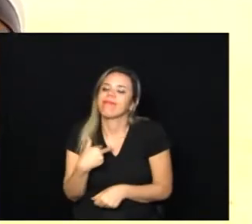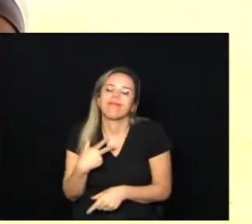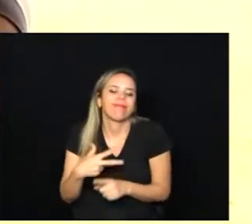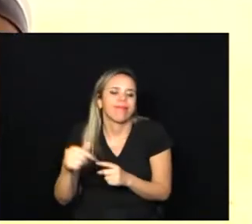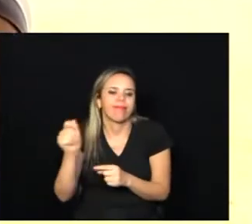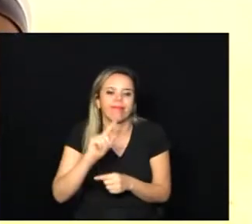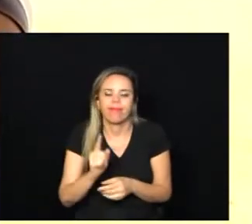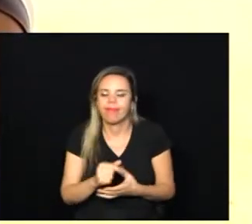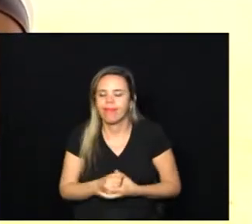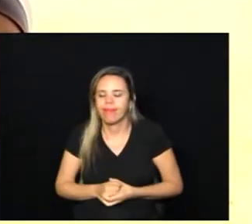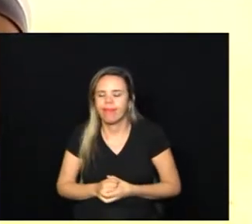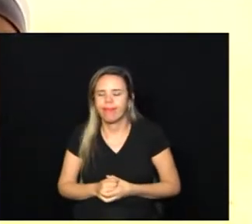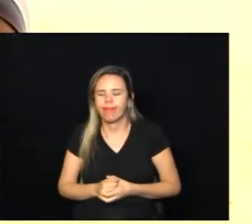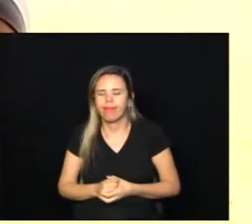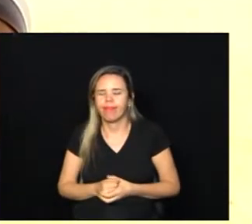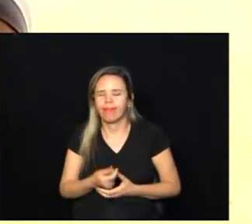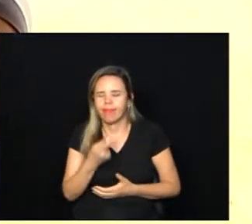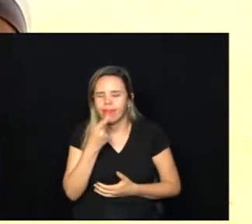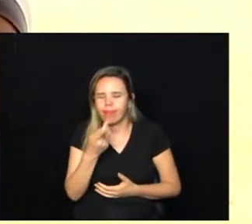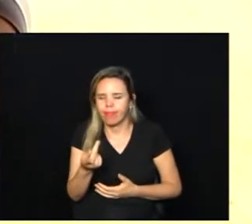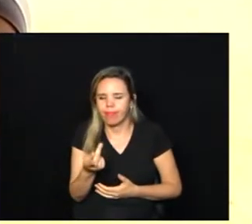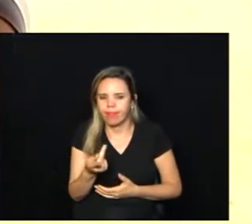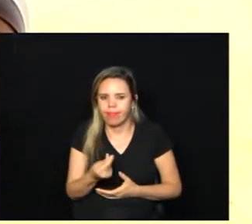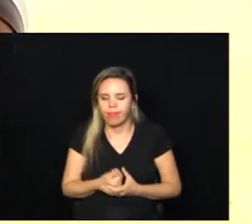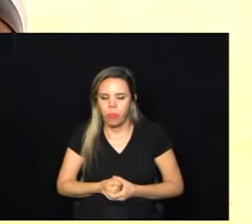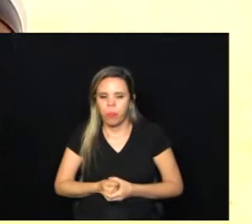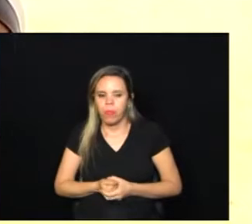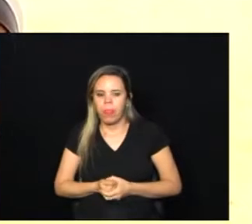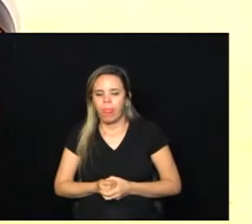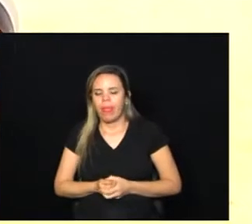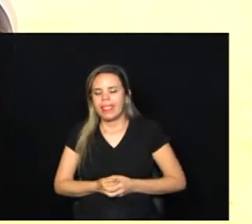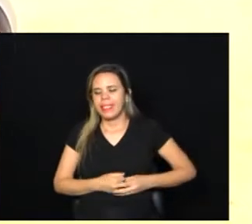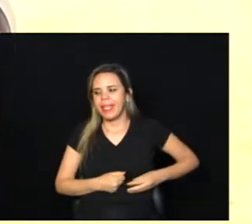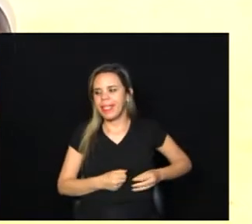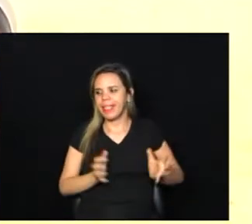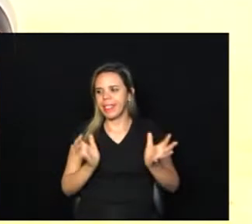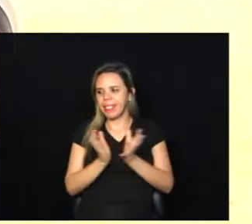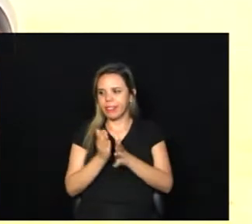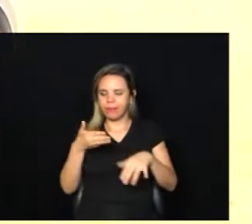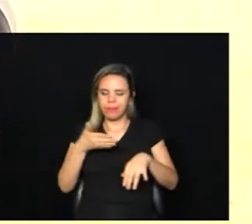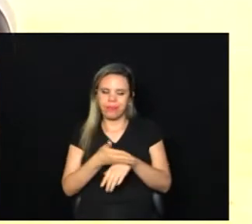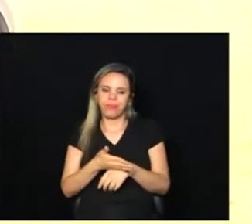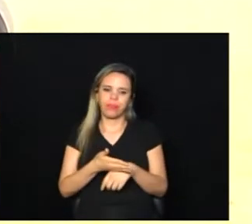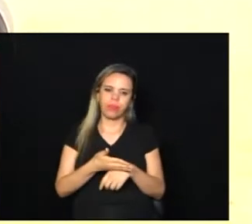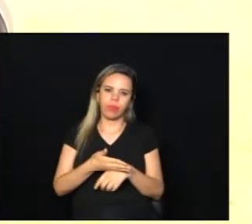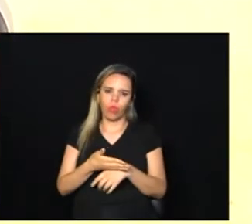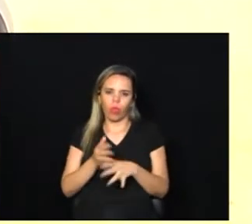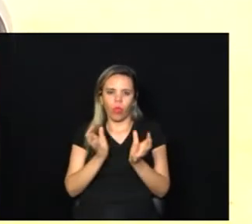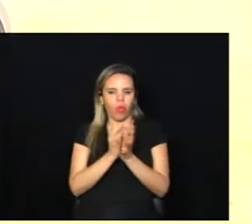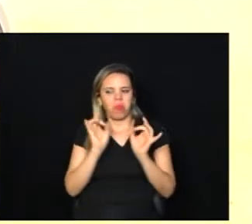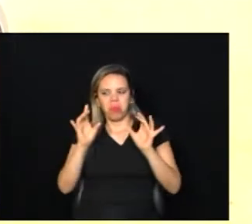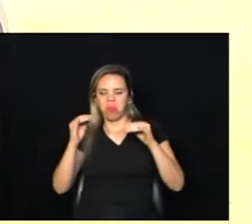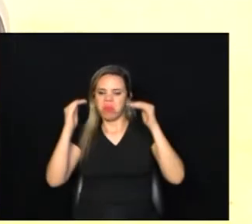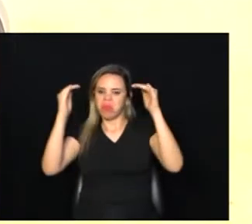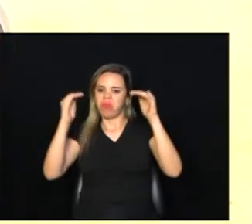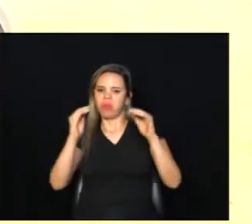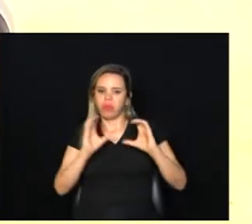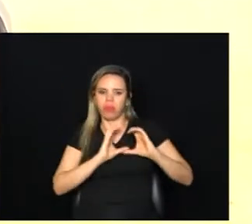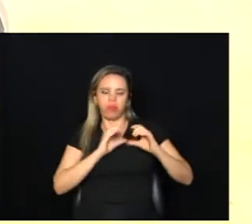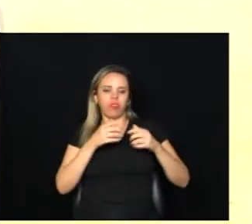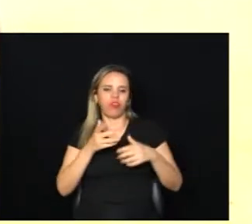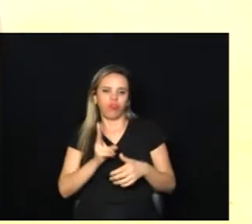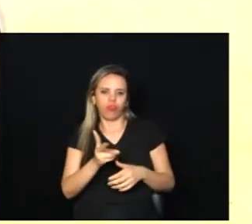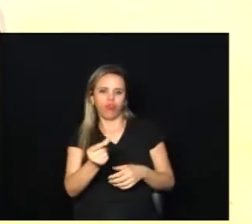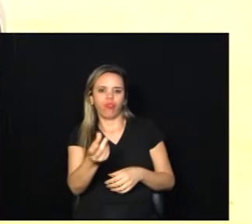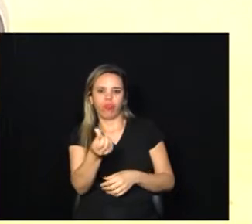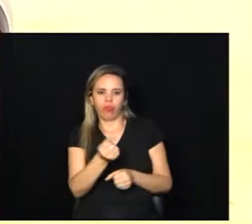campeão. Mas, cara, eu vou falar uma coisa para você. As equipes que entraram foram grandes equipes mesmo, de coração, que já está com a gente